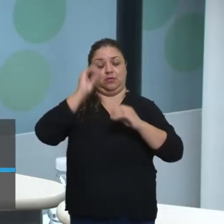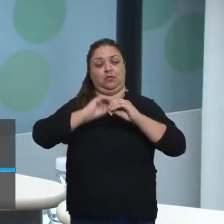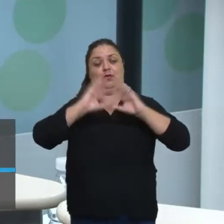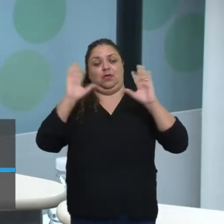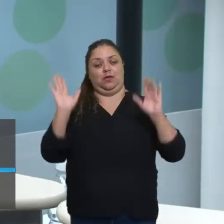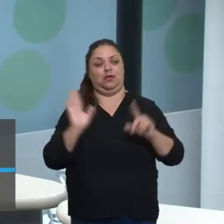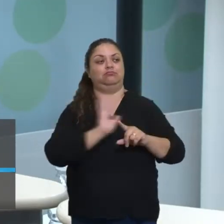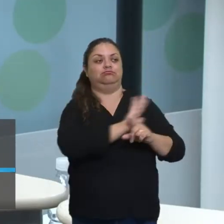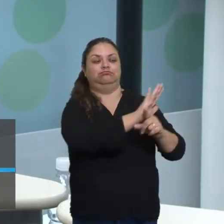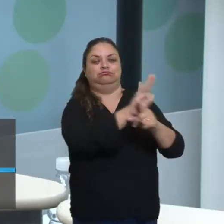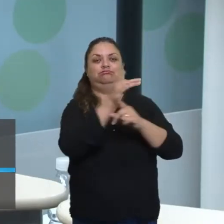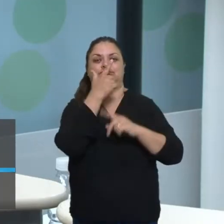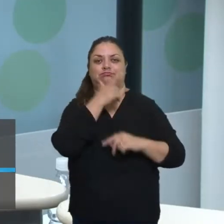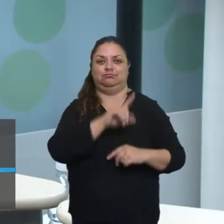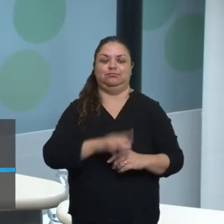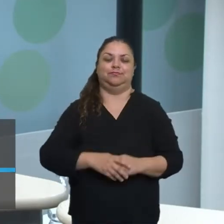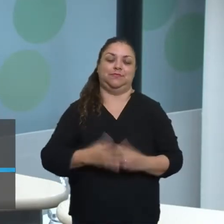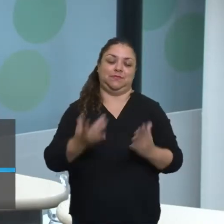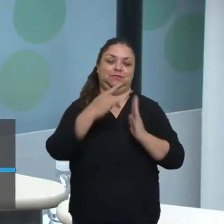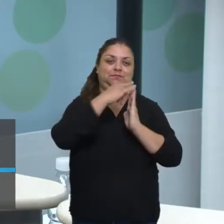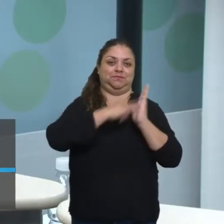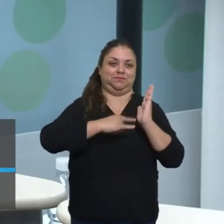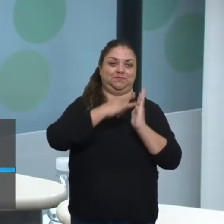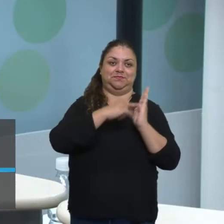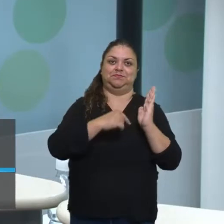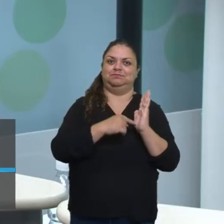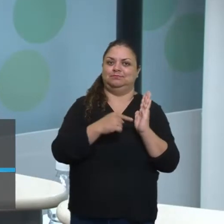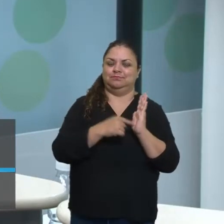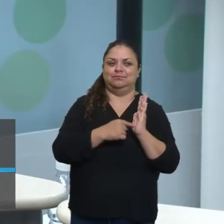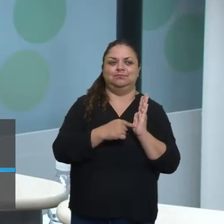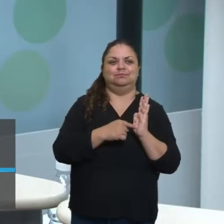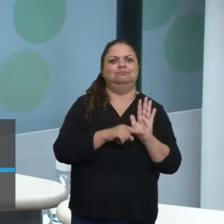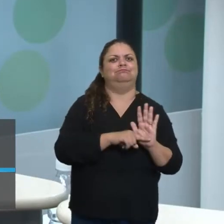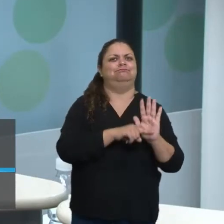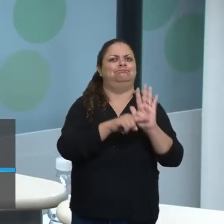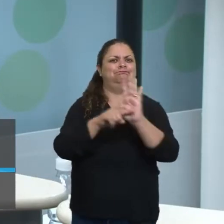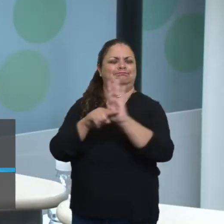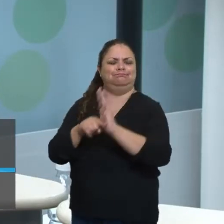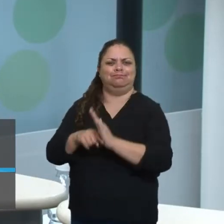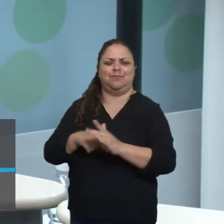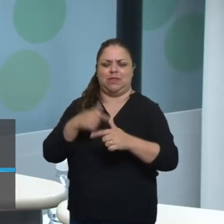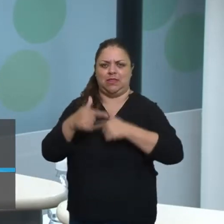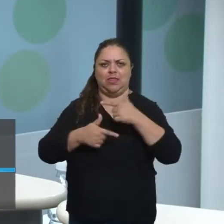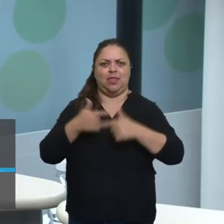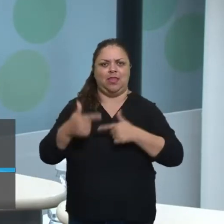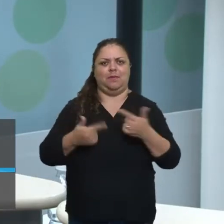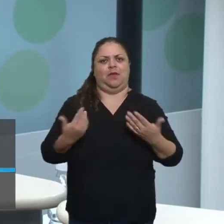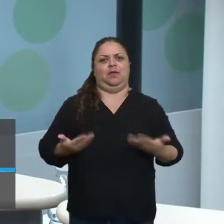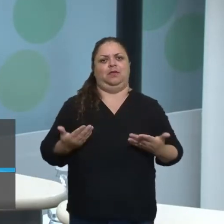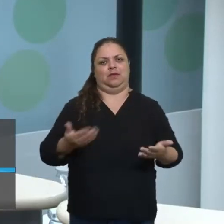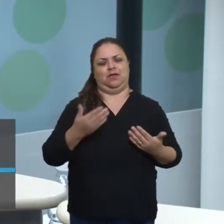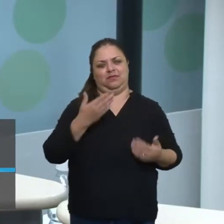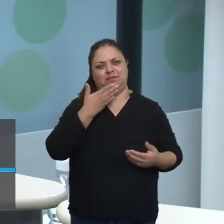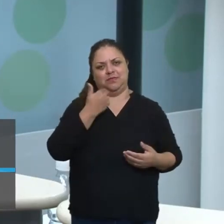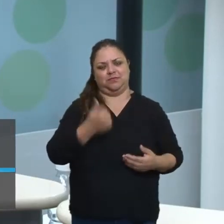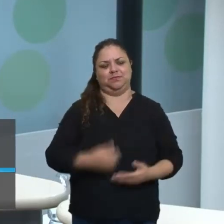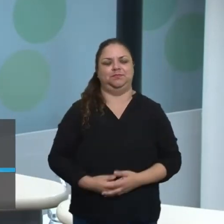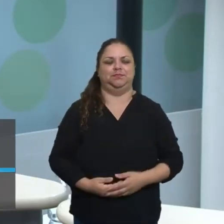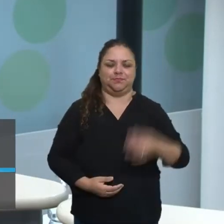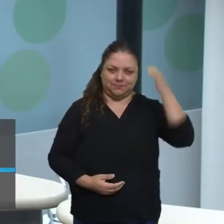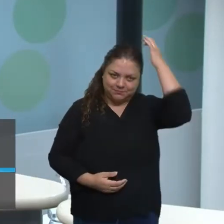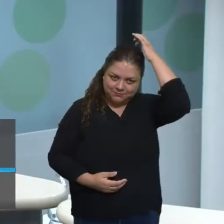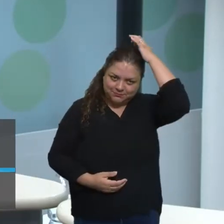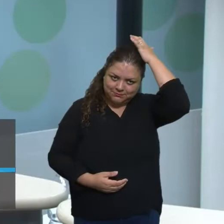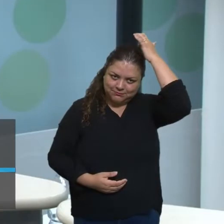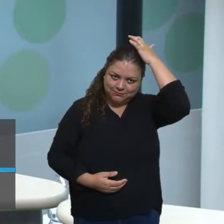então são esse documento ele vem para facilitar também bastante aí o nosso trabalho e eu já acrescento aqui